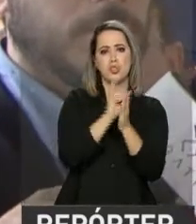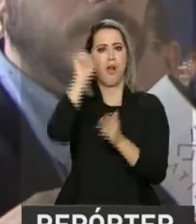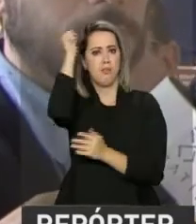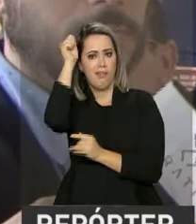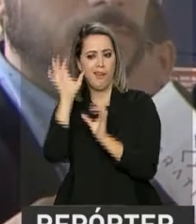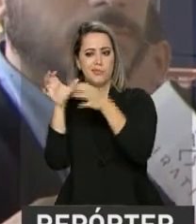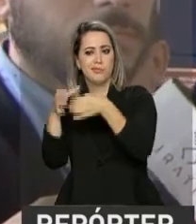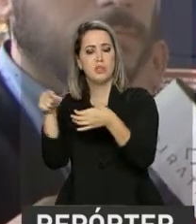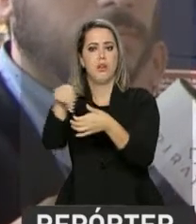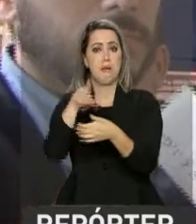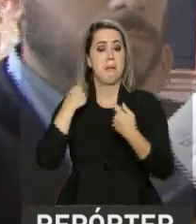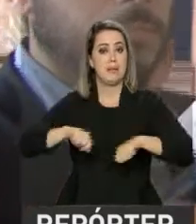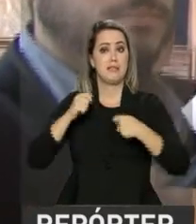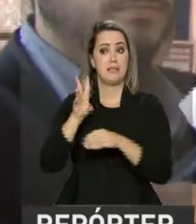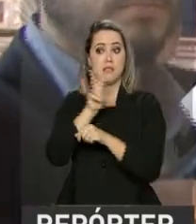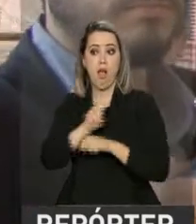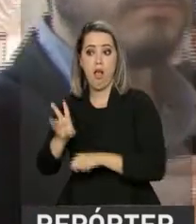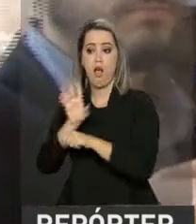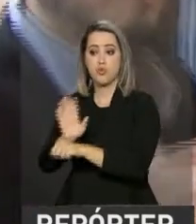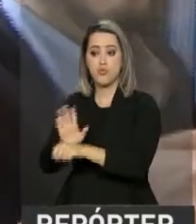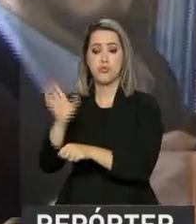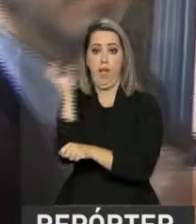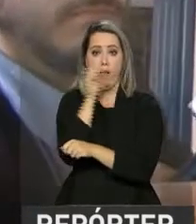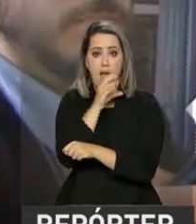vamos dar um tratamento preferencial antecipando o Bolsa